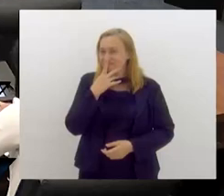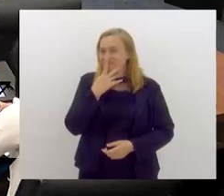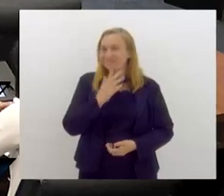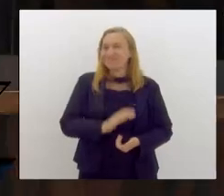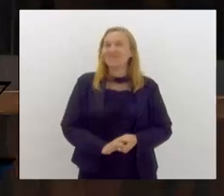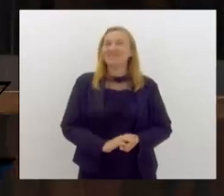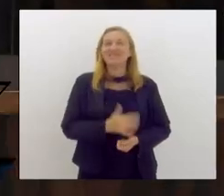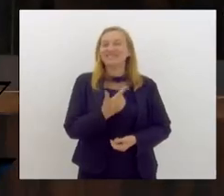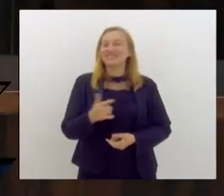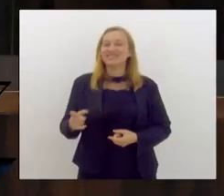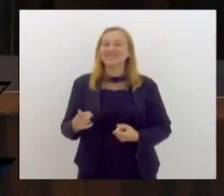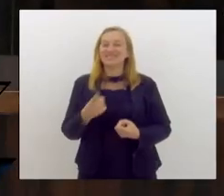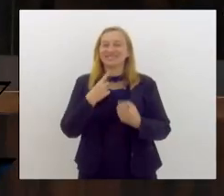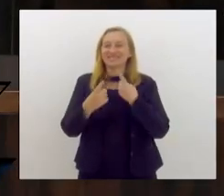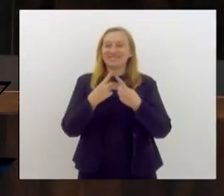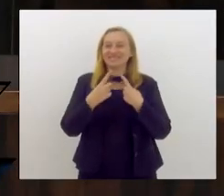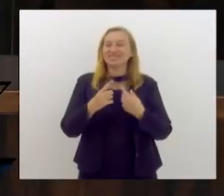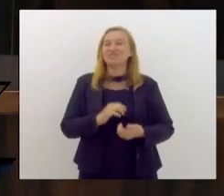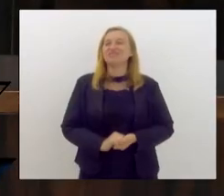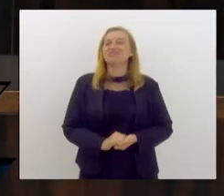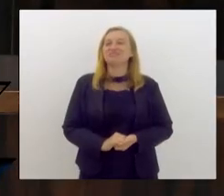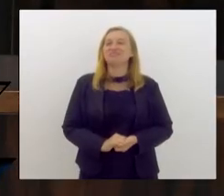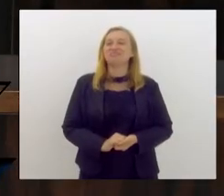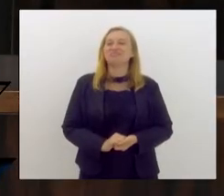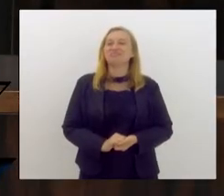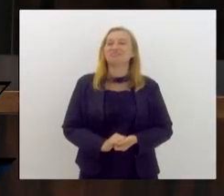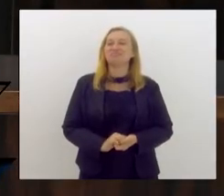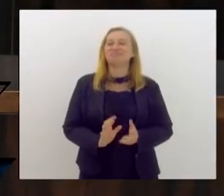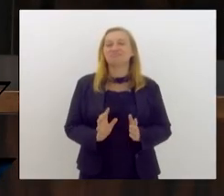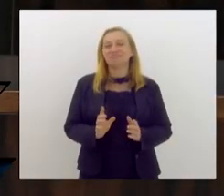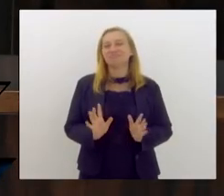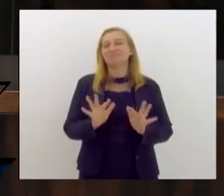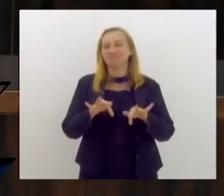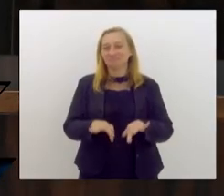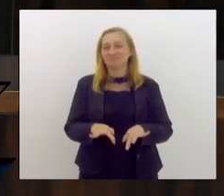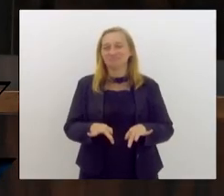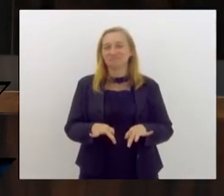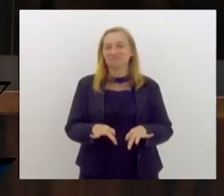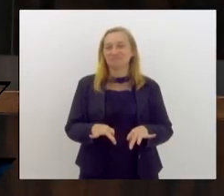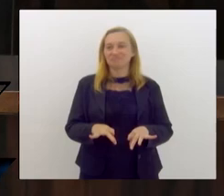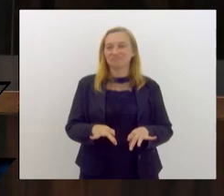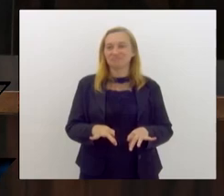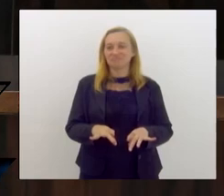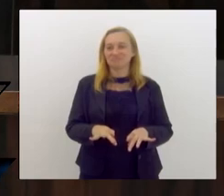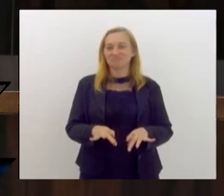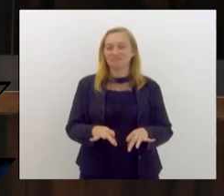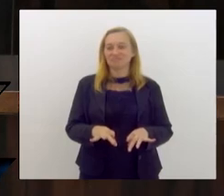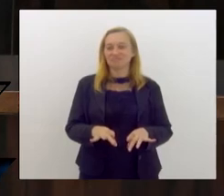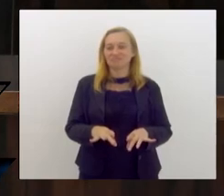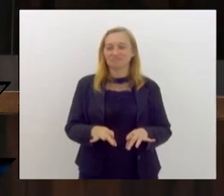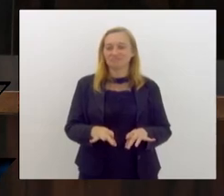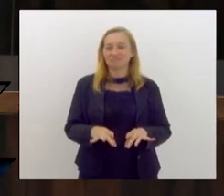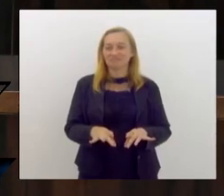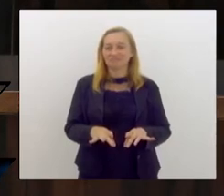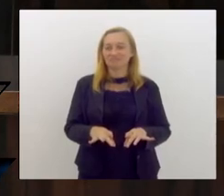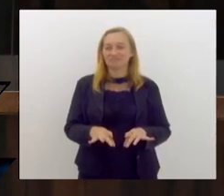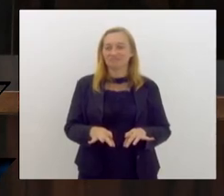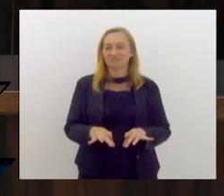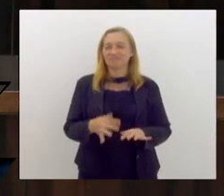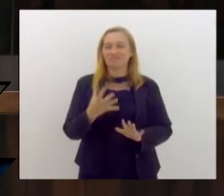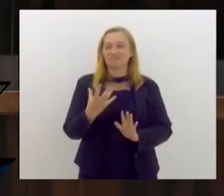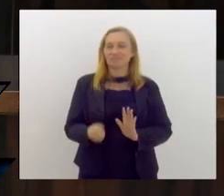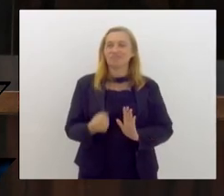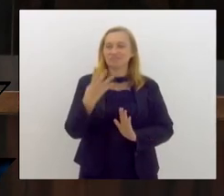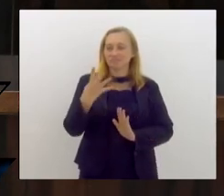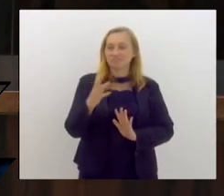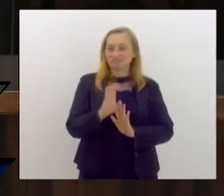Não havendo quem queira mais discutir, encerrada a discussão. A presente recebeu